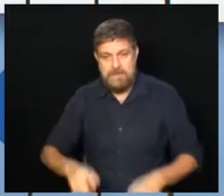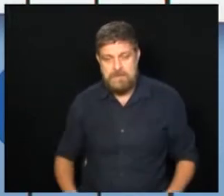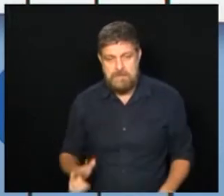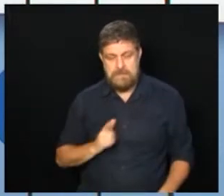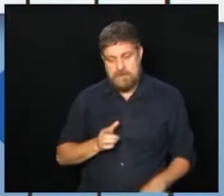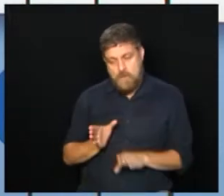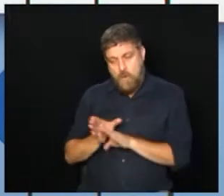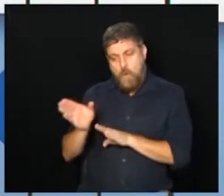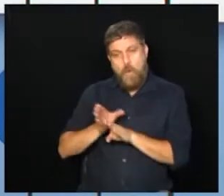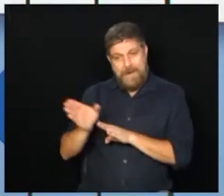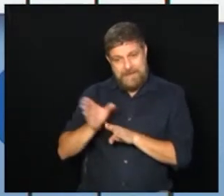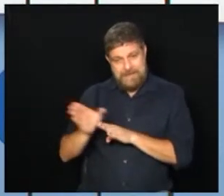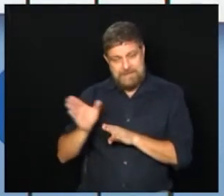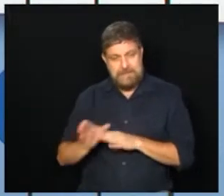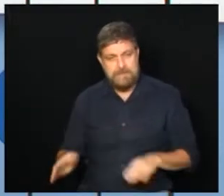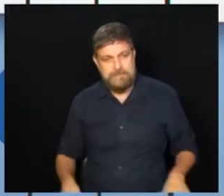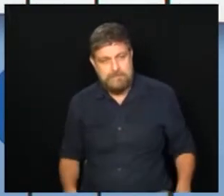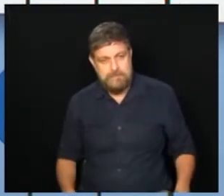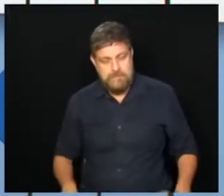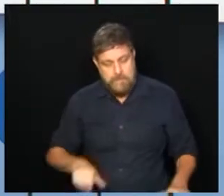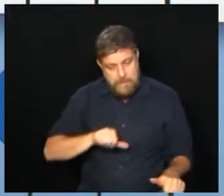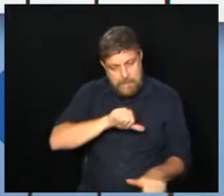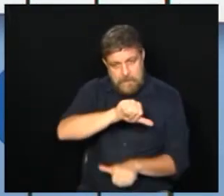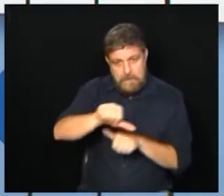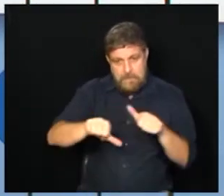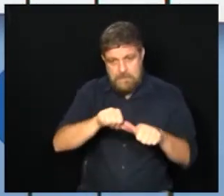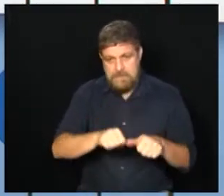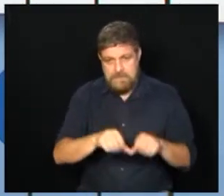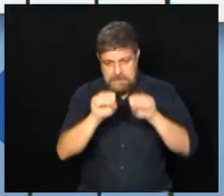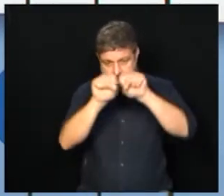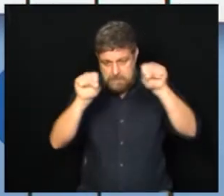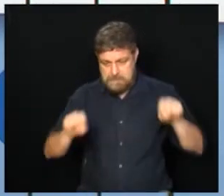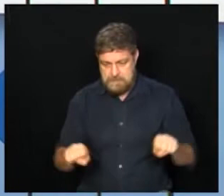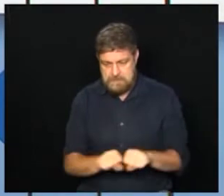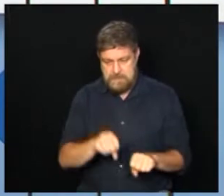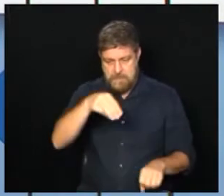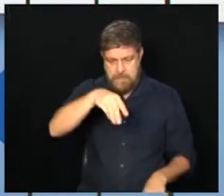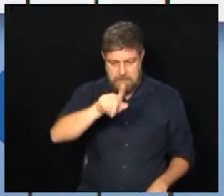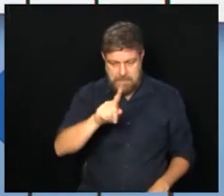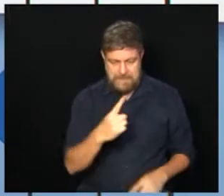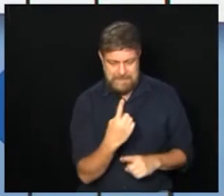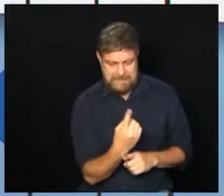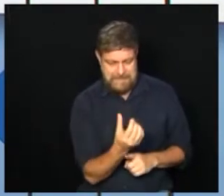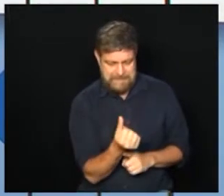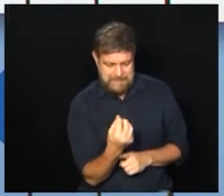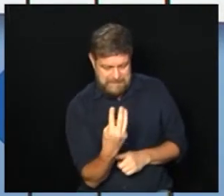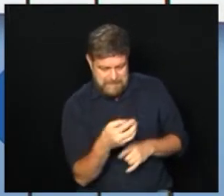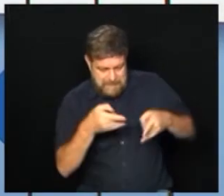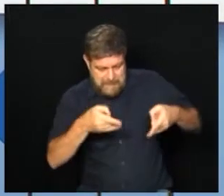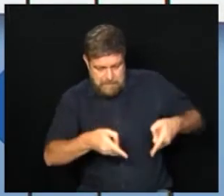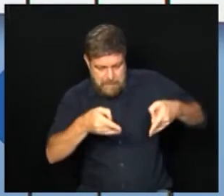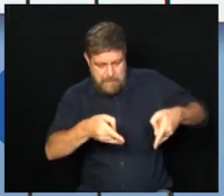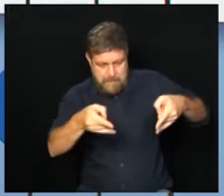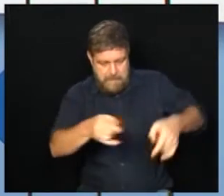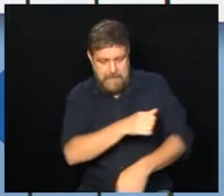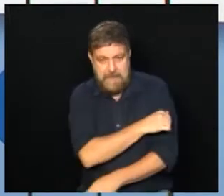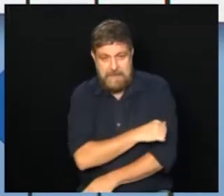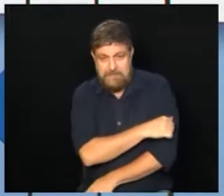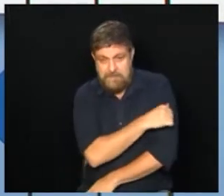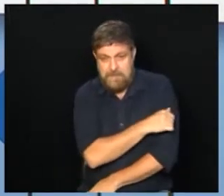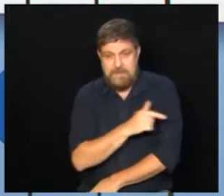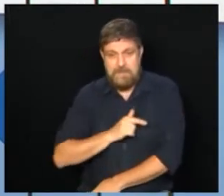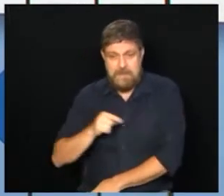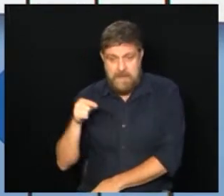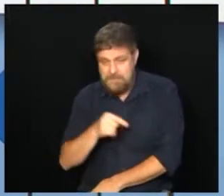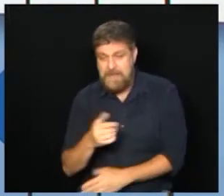a orientação médica. Com essa mudança, a Rede Mário Gatti, que tem 163 leitos de enfermaria, passa